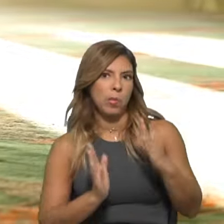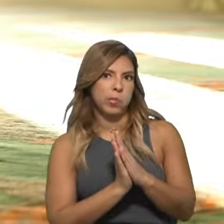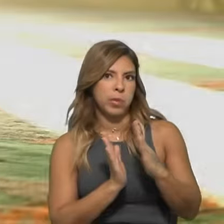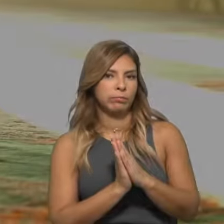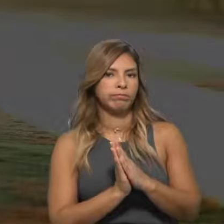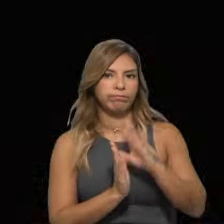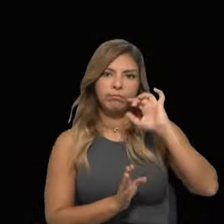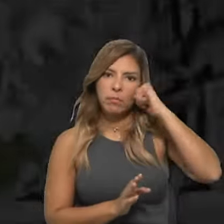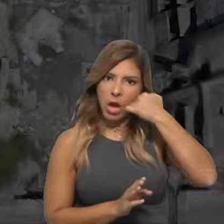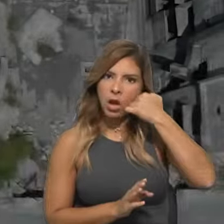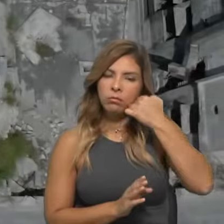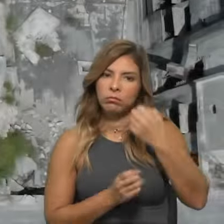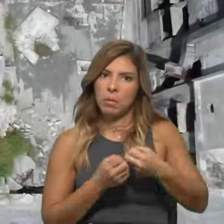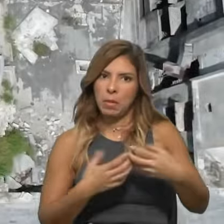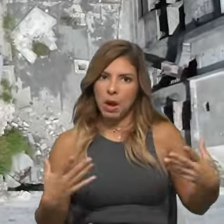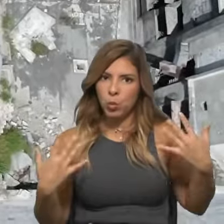ameaçado do que nunca.